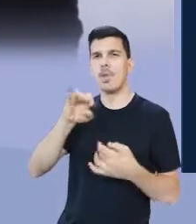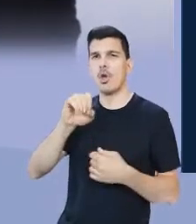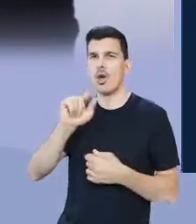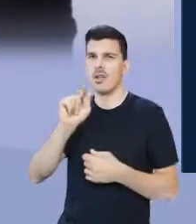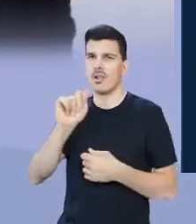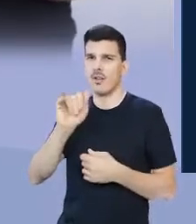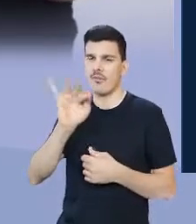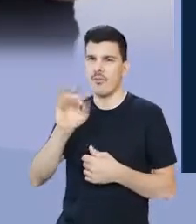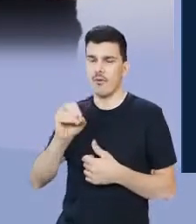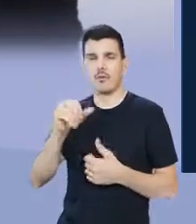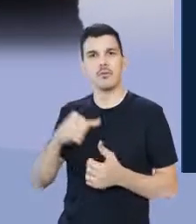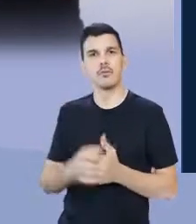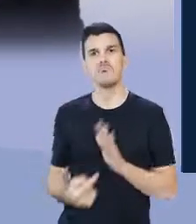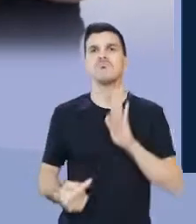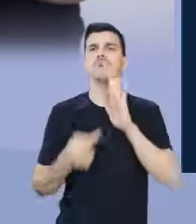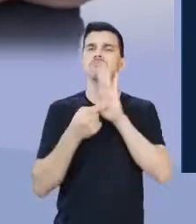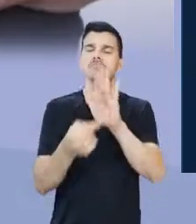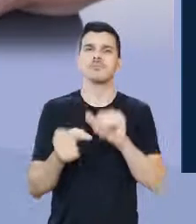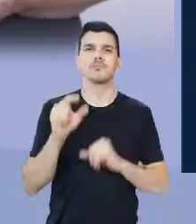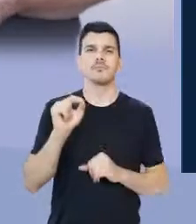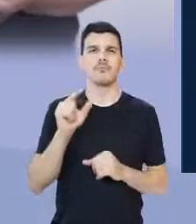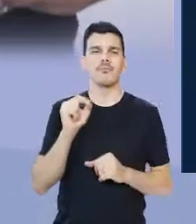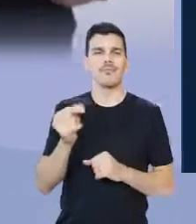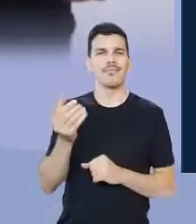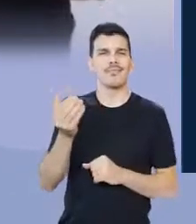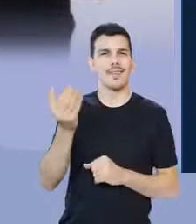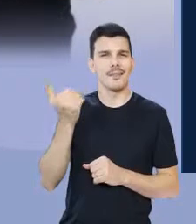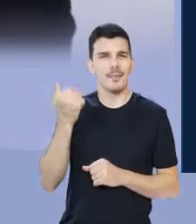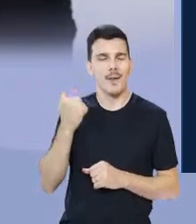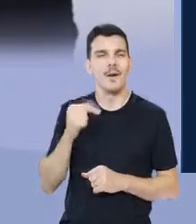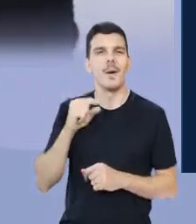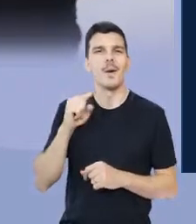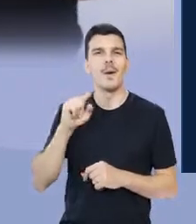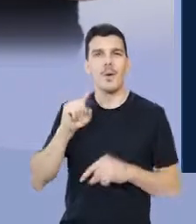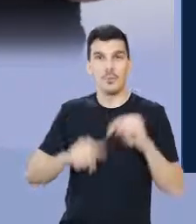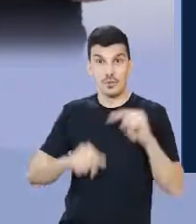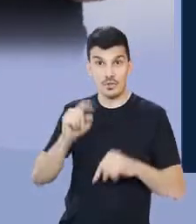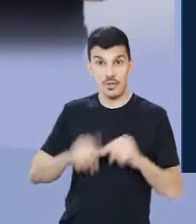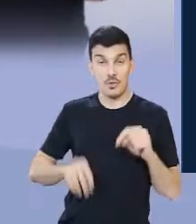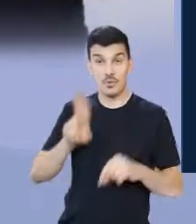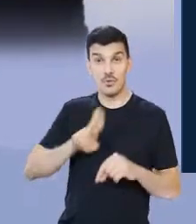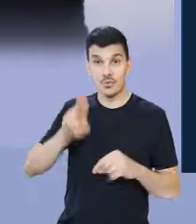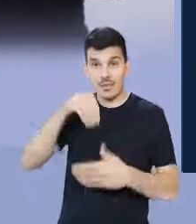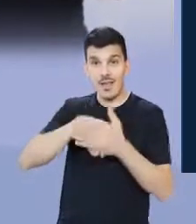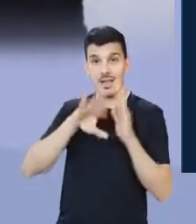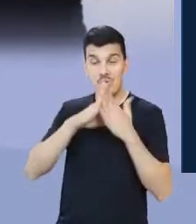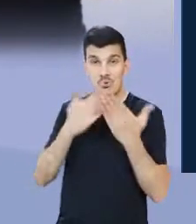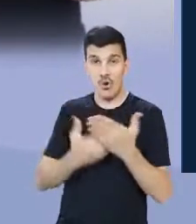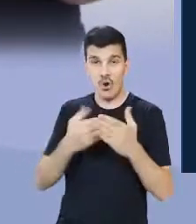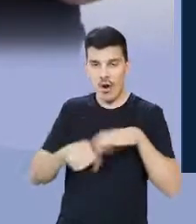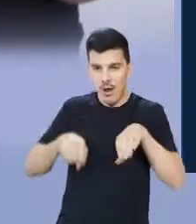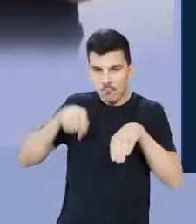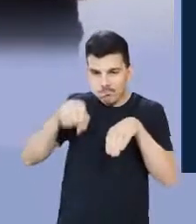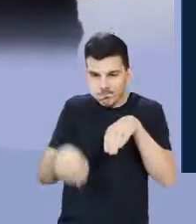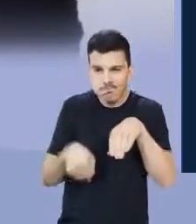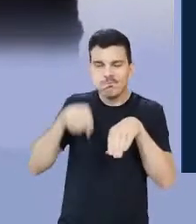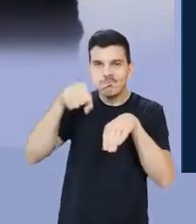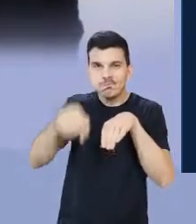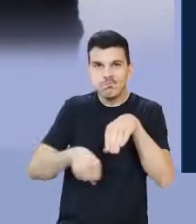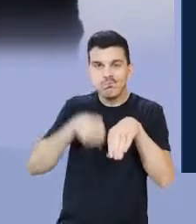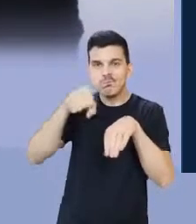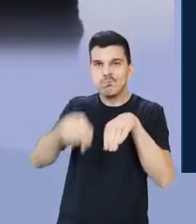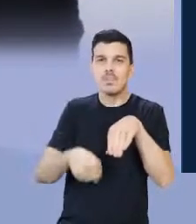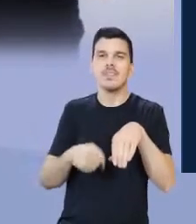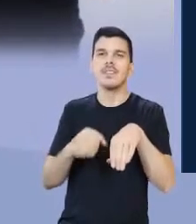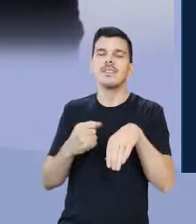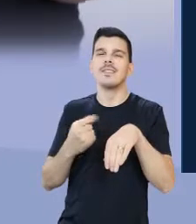nos leva a refletir acerca de um antigo instrumento usado na escola